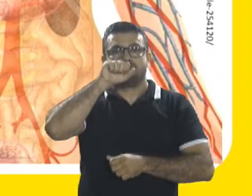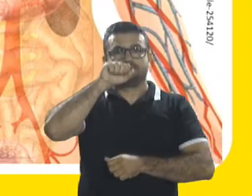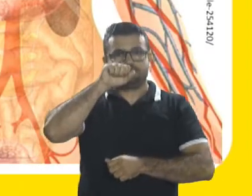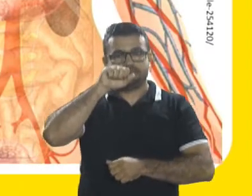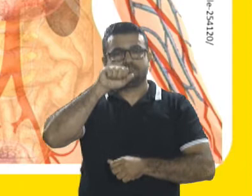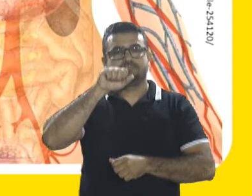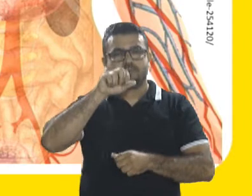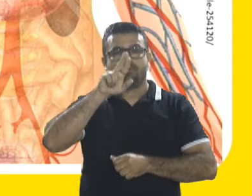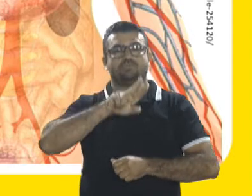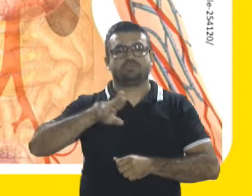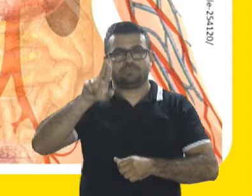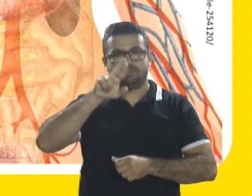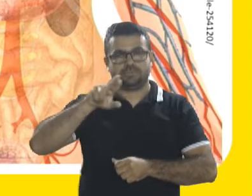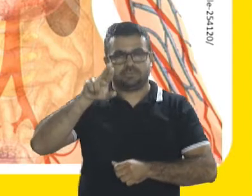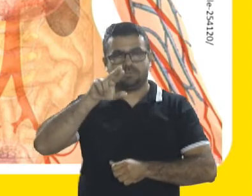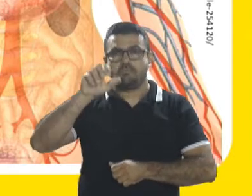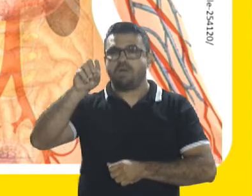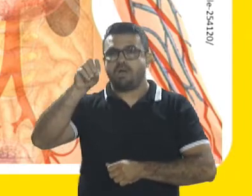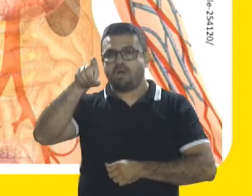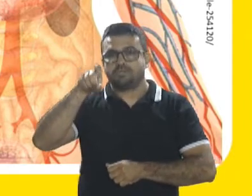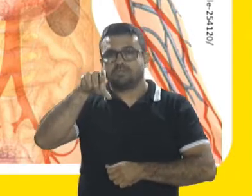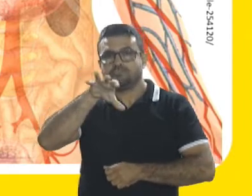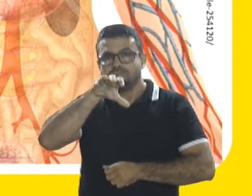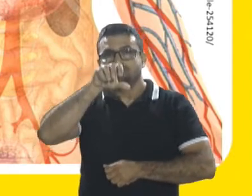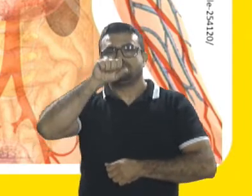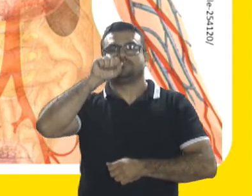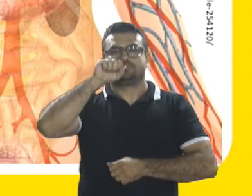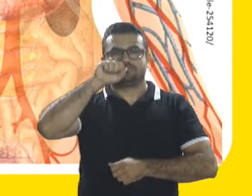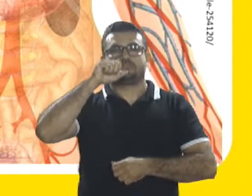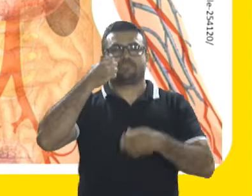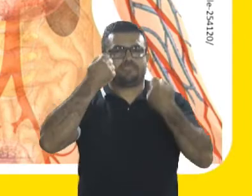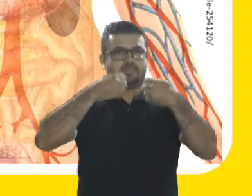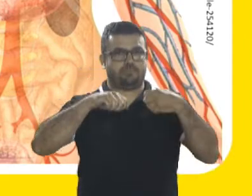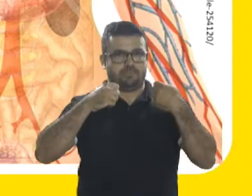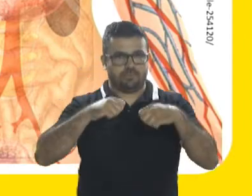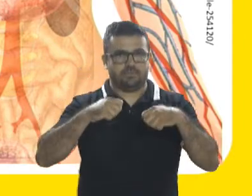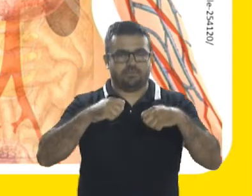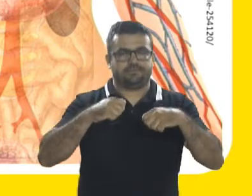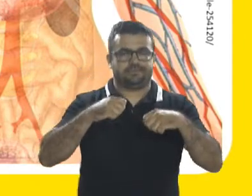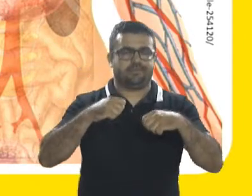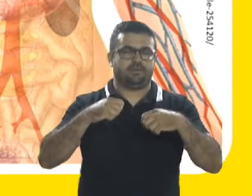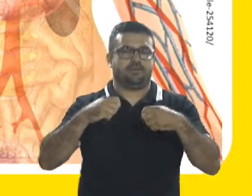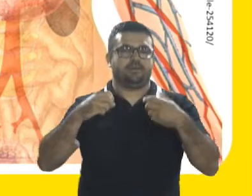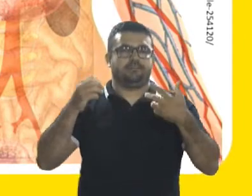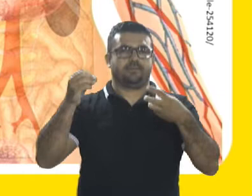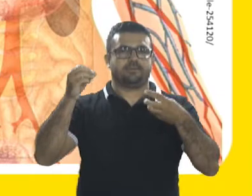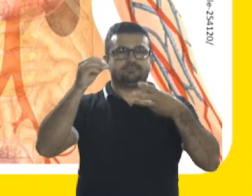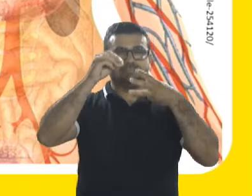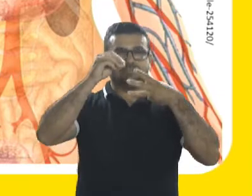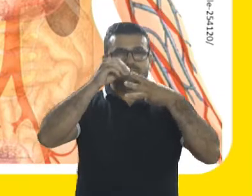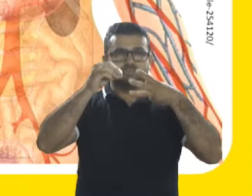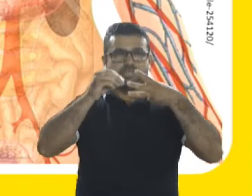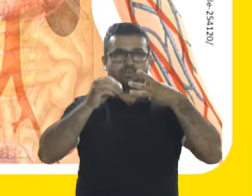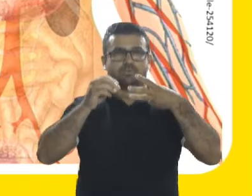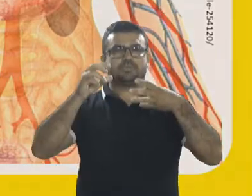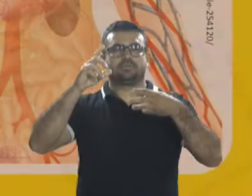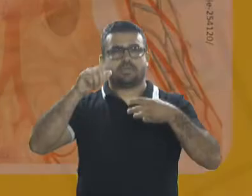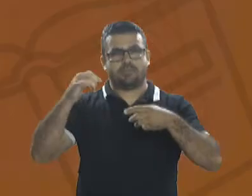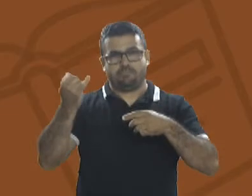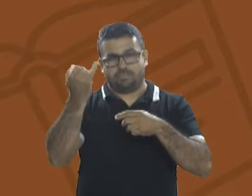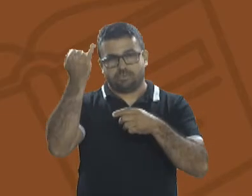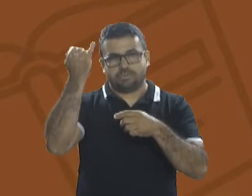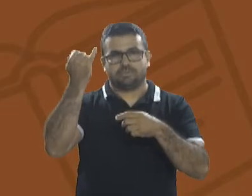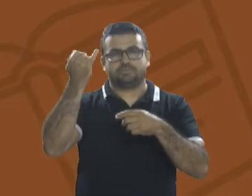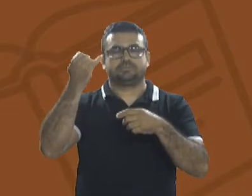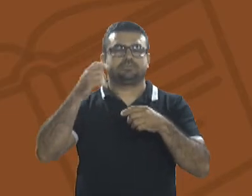função captar esse oxigênio, certo? Que é necessário para as células do corpo, e eliminar o gás carbônico. Então, quando eu passo o oxigênio